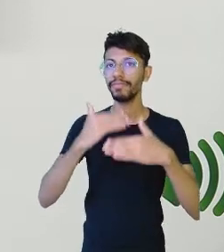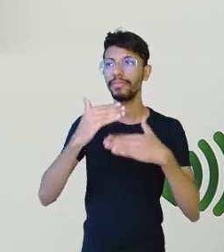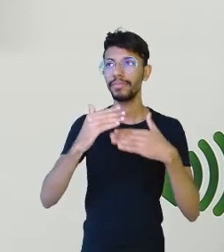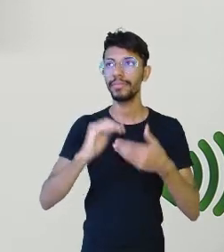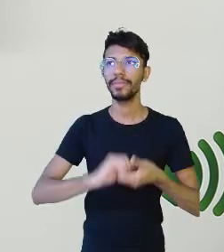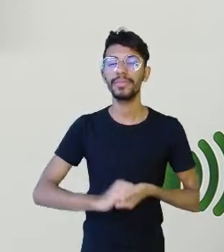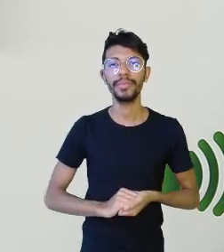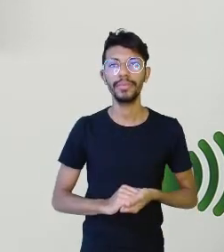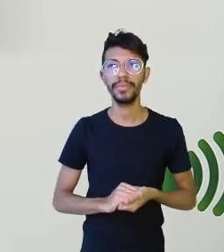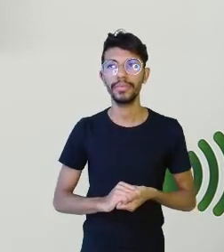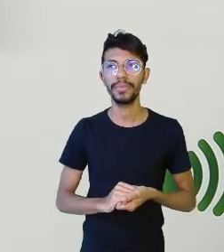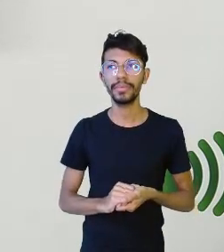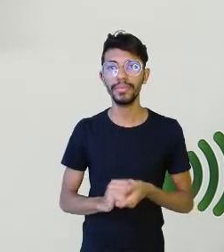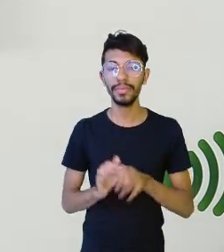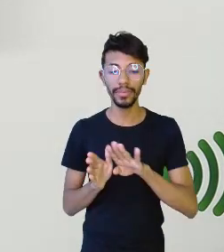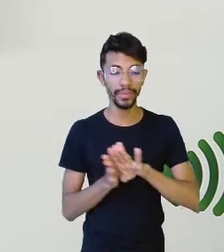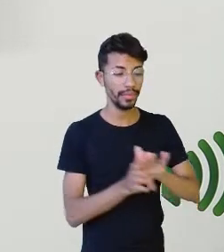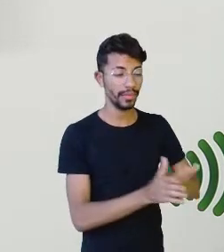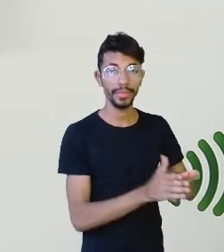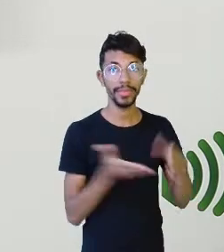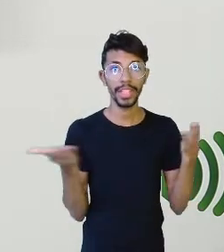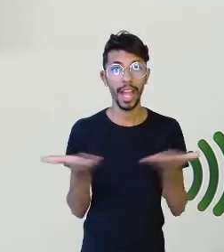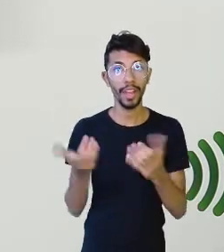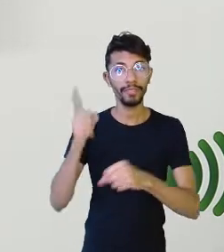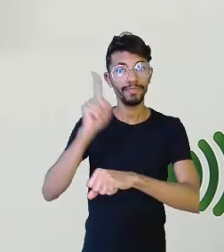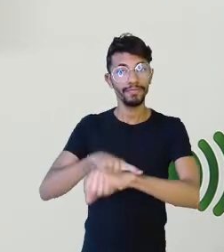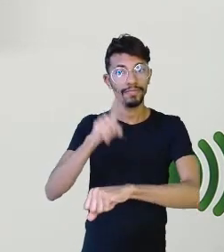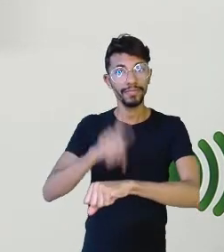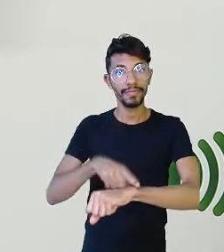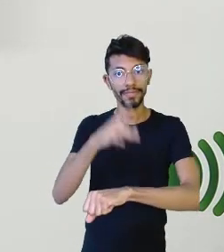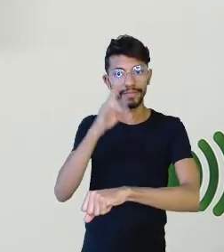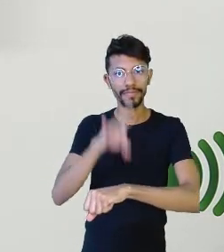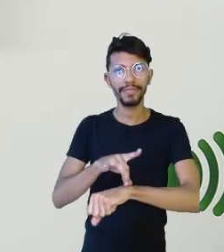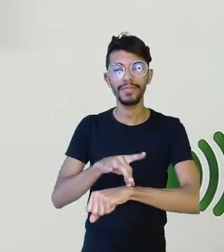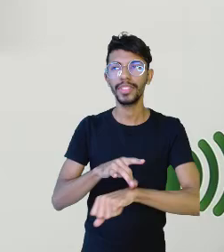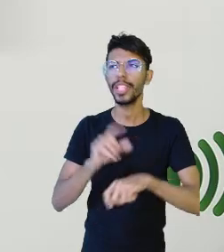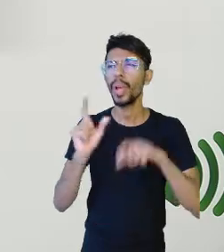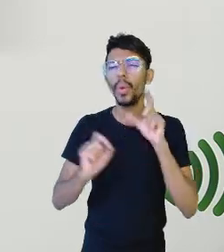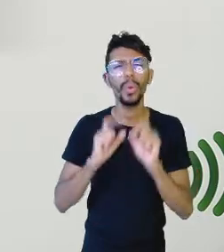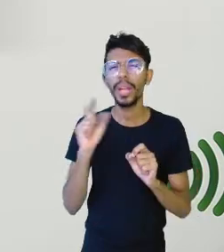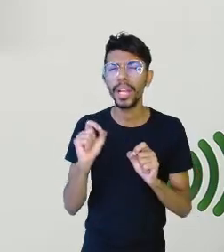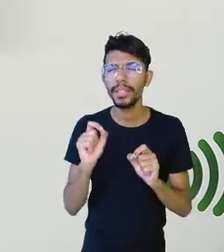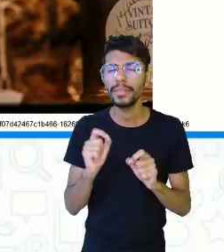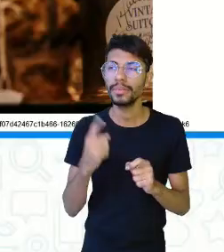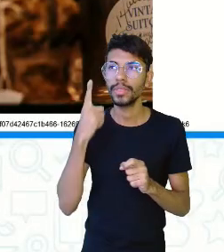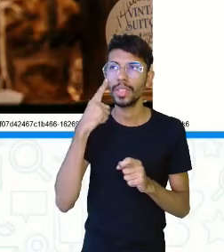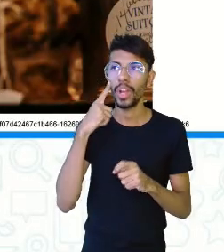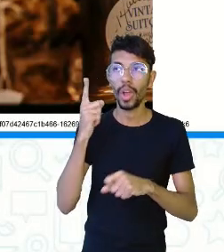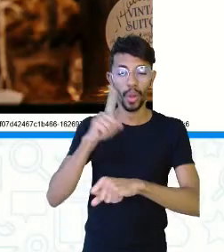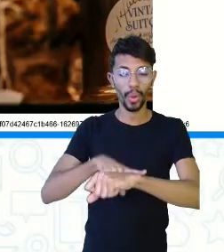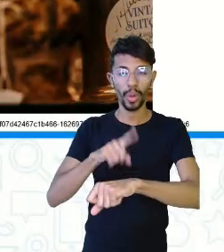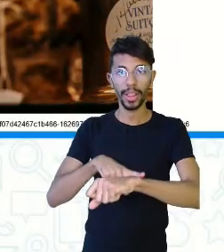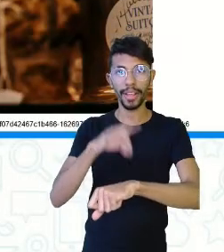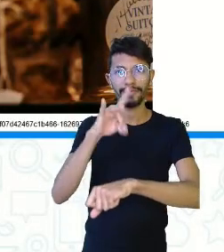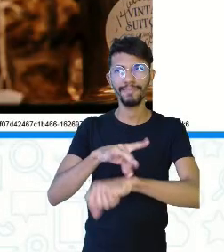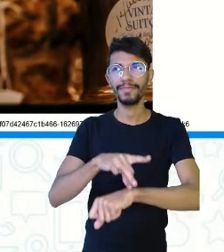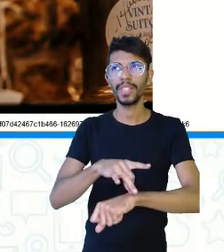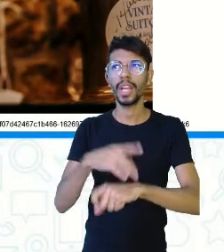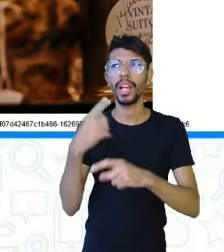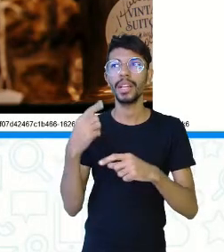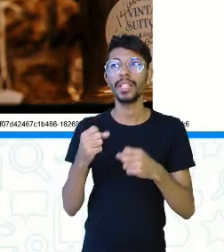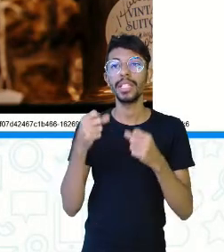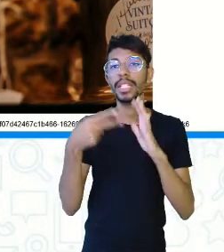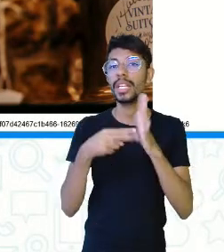certo? Temos também o tempo marcado. Que tempo é esse? O tempo do conto é marcado. Isso